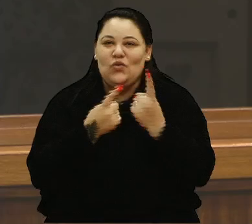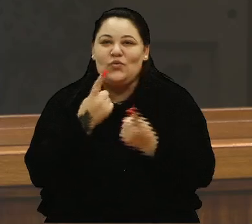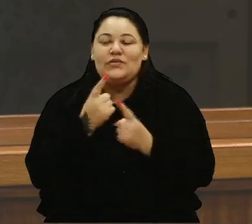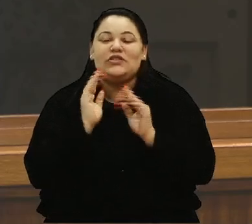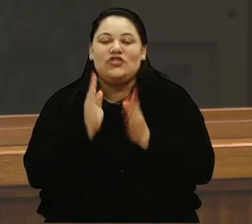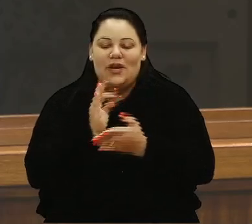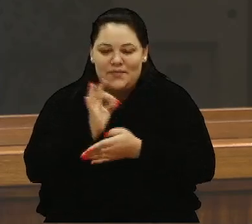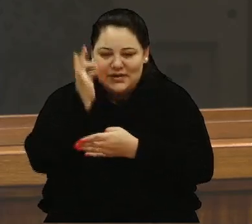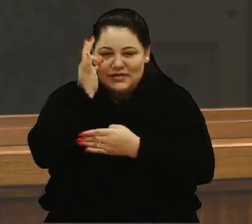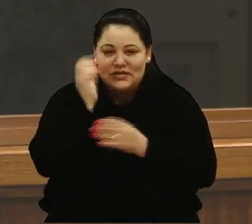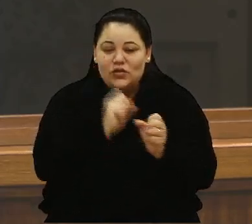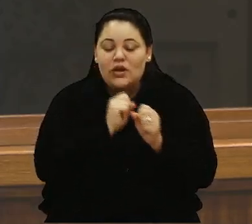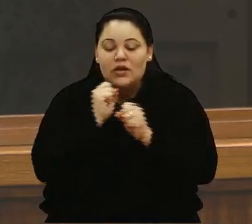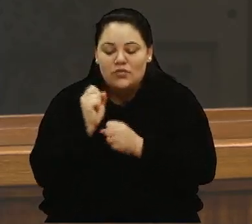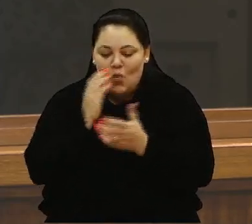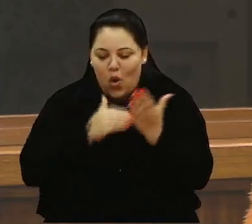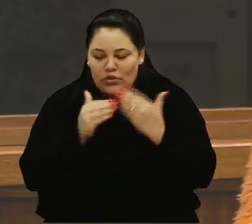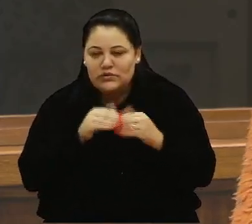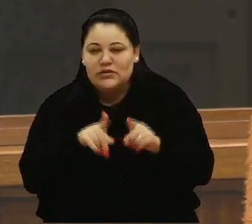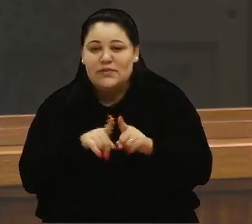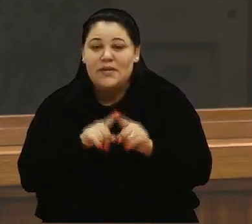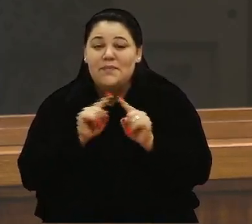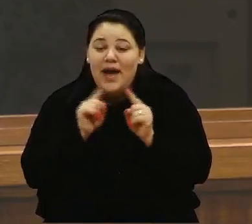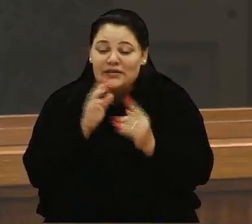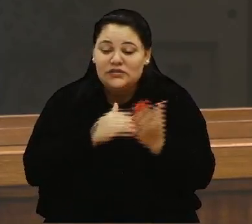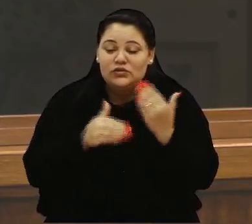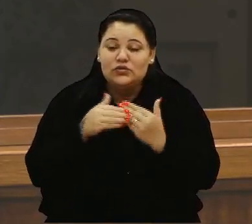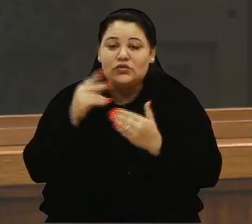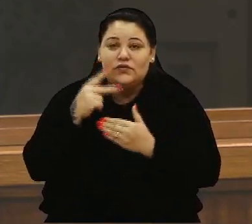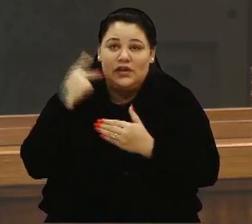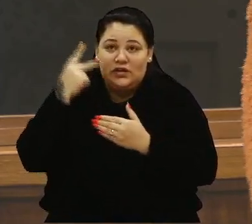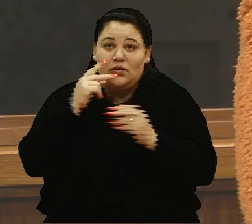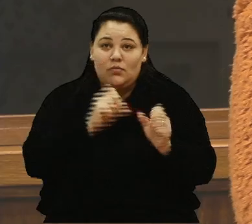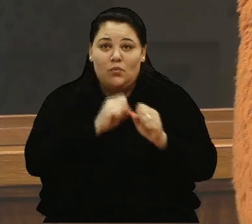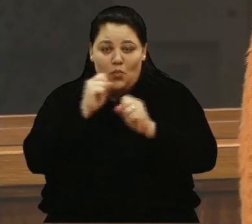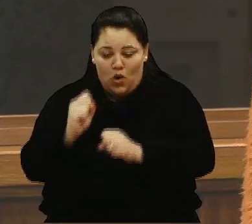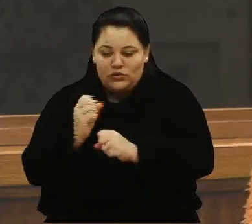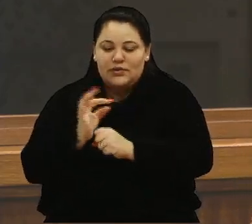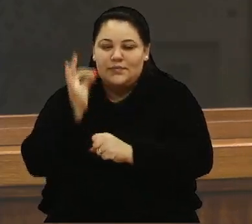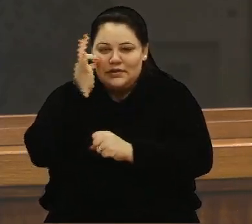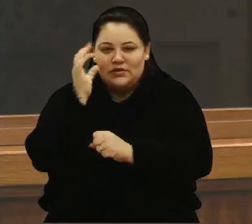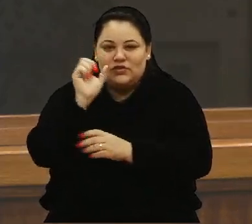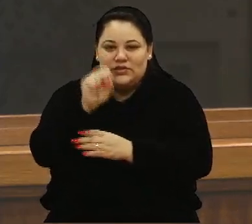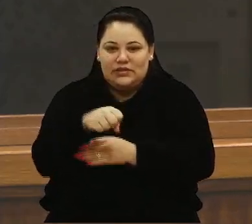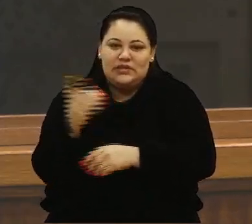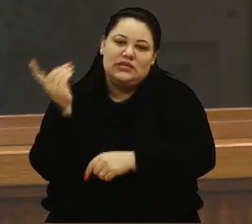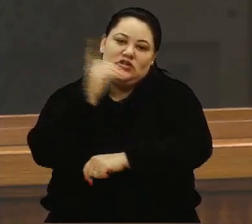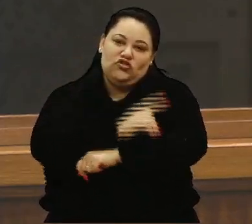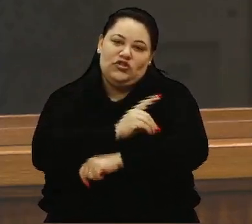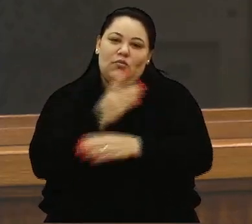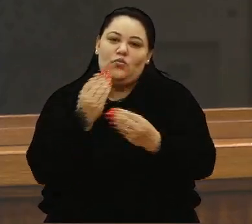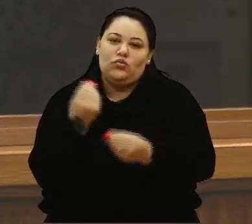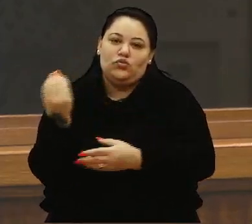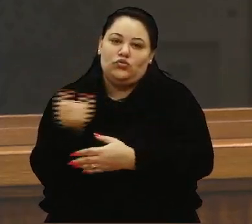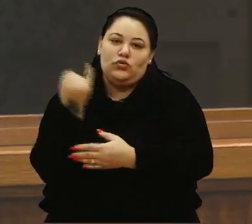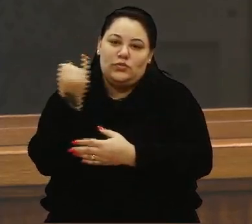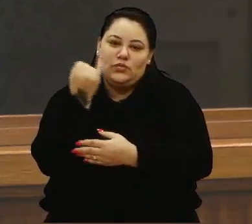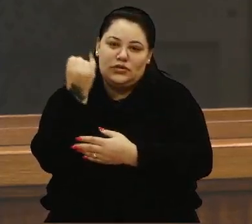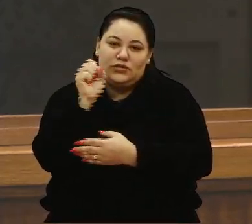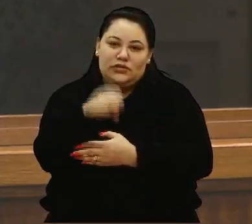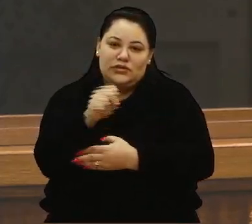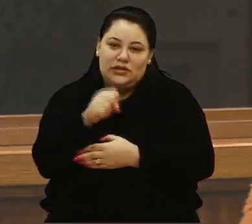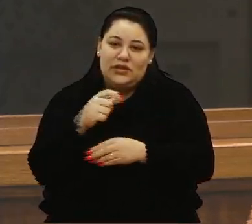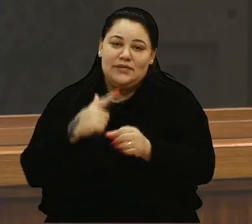confirmaram que todas possam ir, mas que todos os vereadores possam estar presentes neste dia, que é importante para